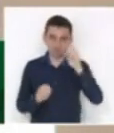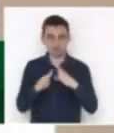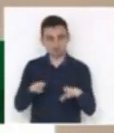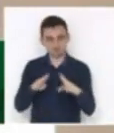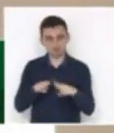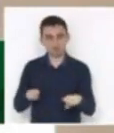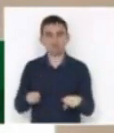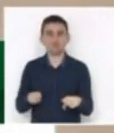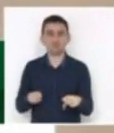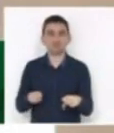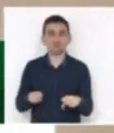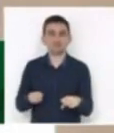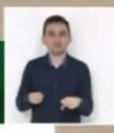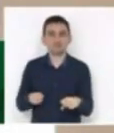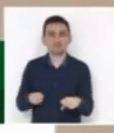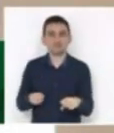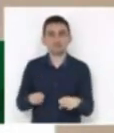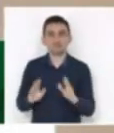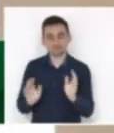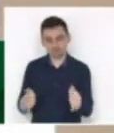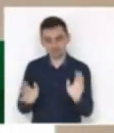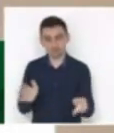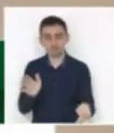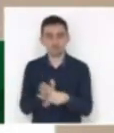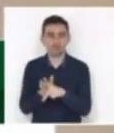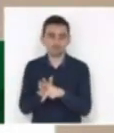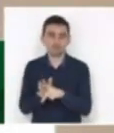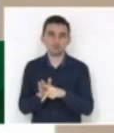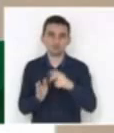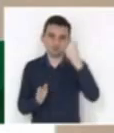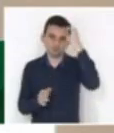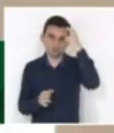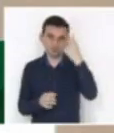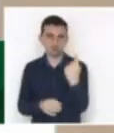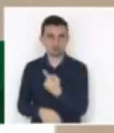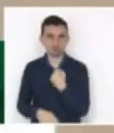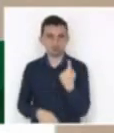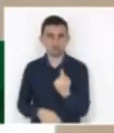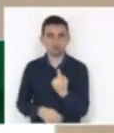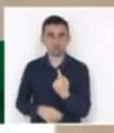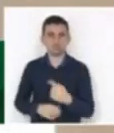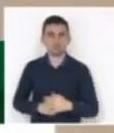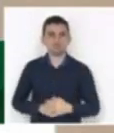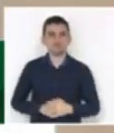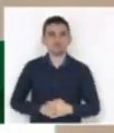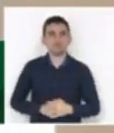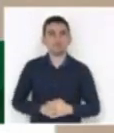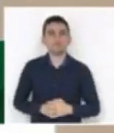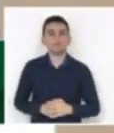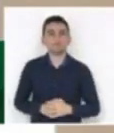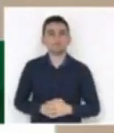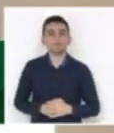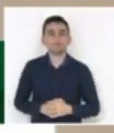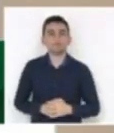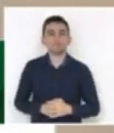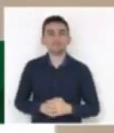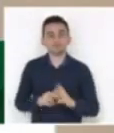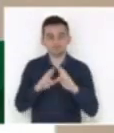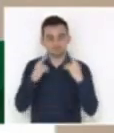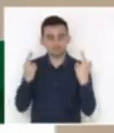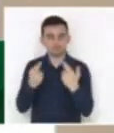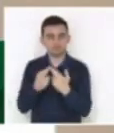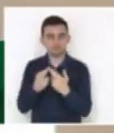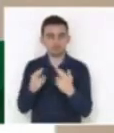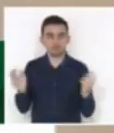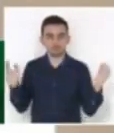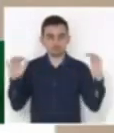fazer, já que faz parte da nossa cultura, né, deputado Serafim Venzão, o senhor também gosta de uma cuca, reunir, então, todas